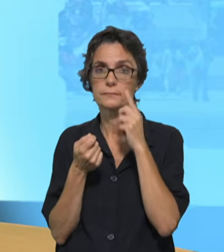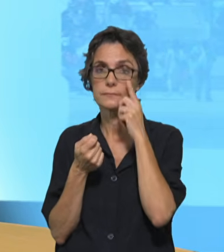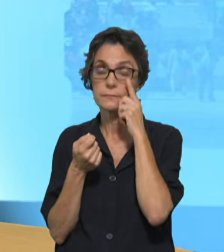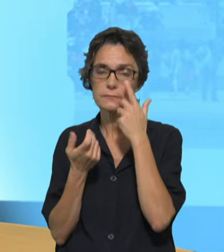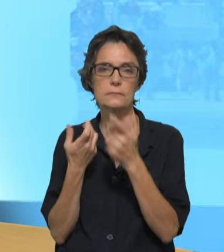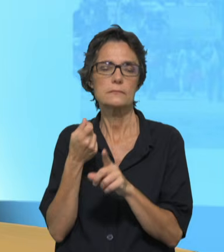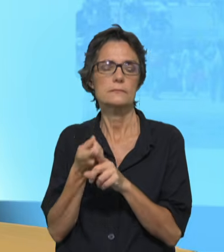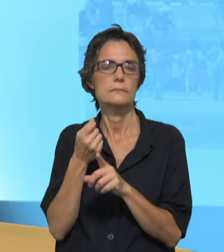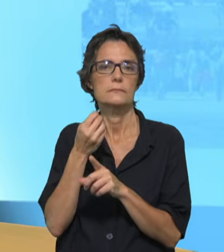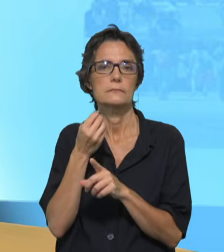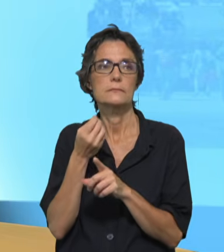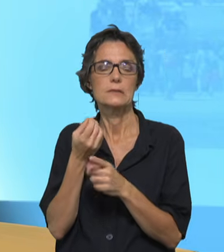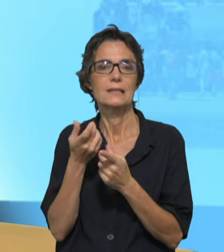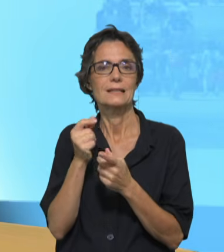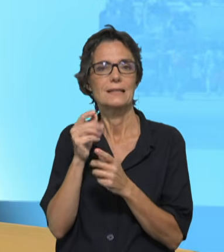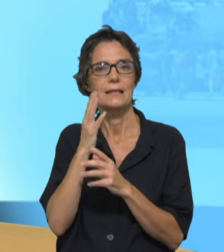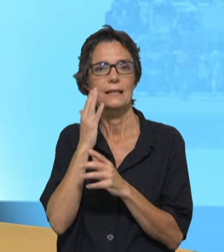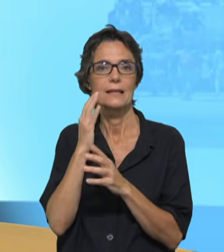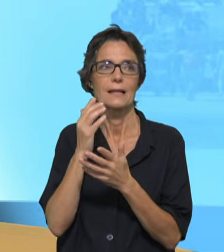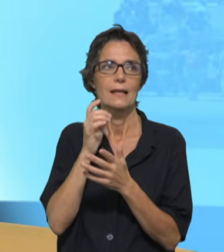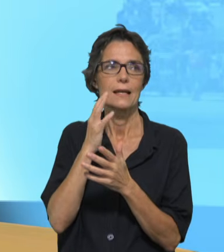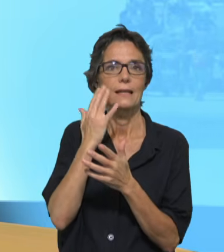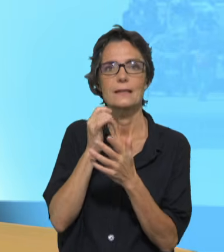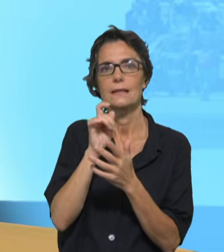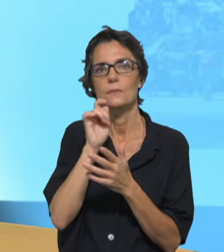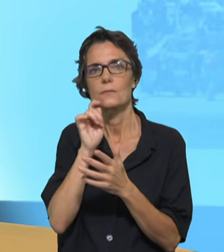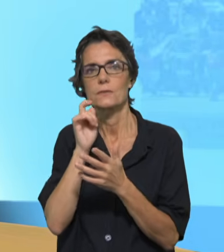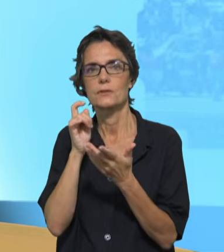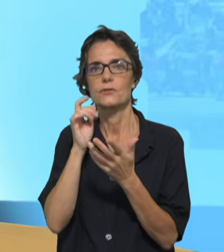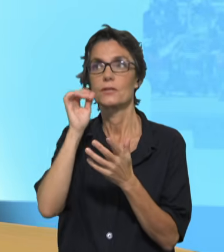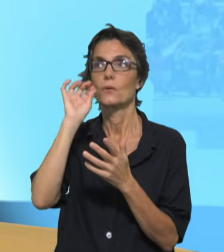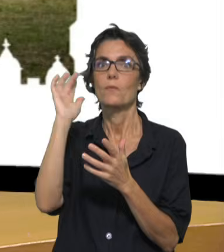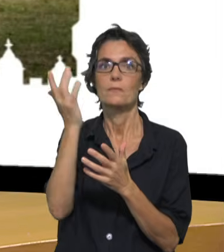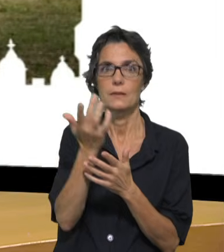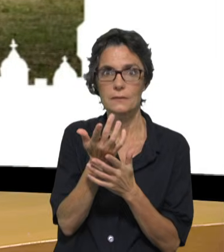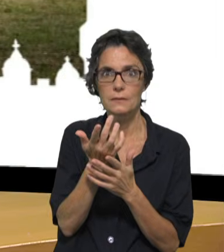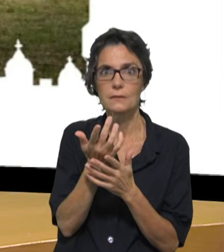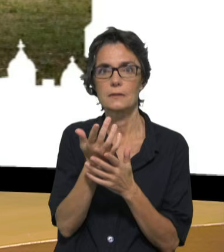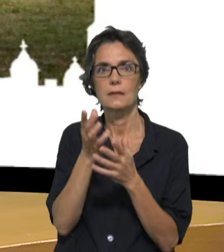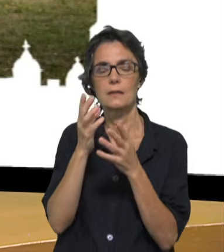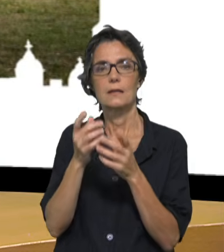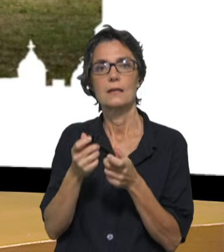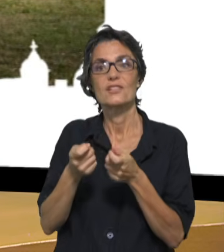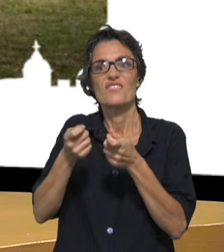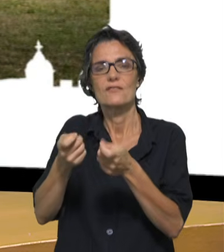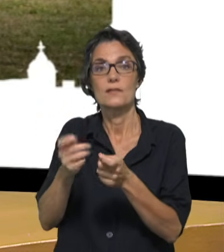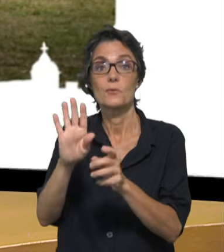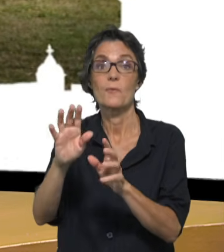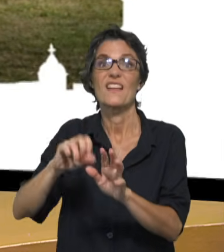fazer investimentos verdes, como diz o Papa, em respeitar a natureza, em não explorar recursos